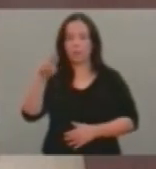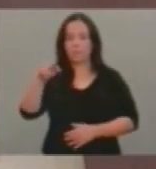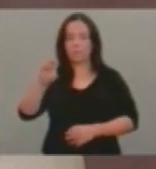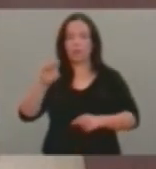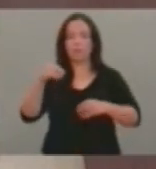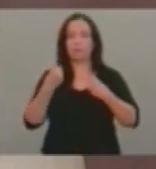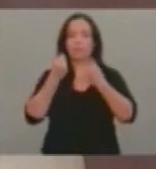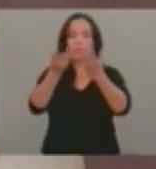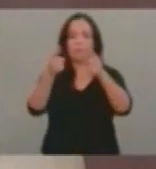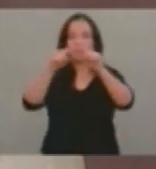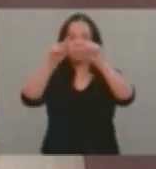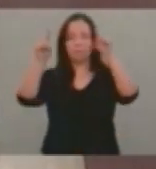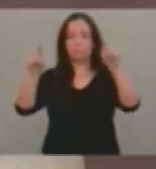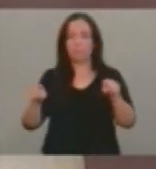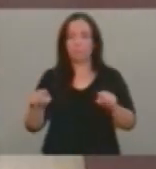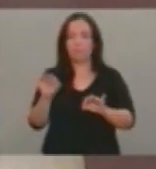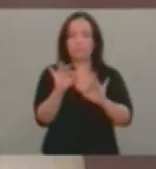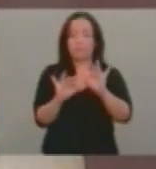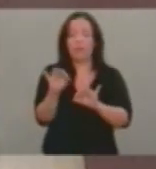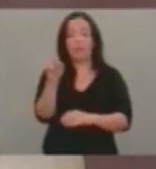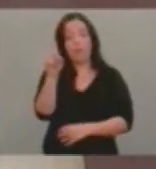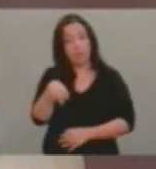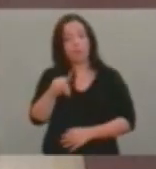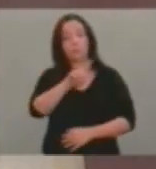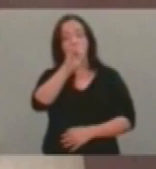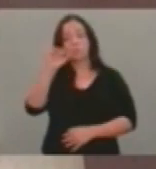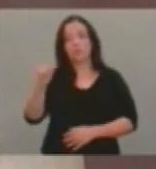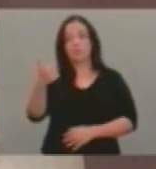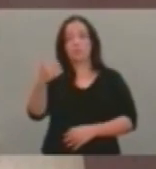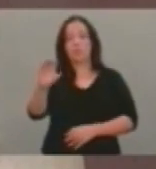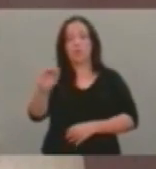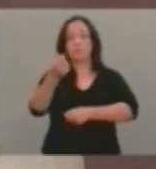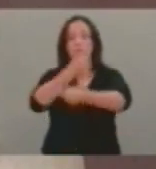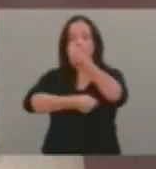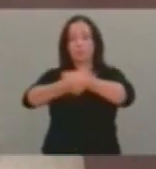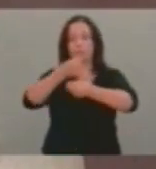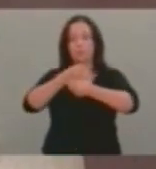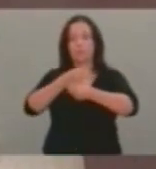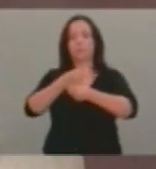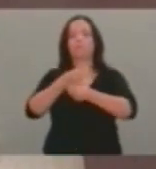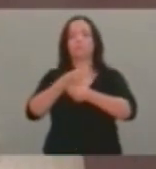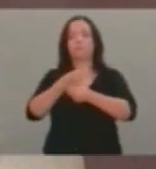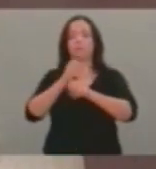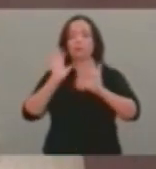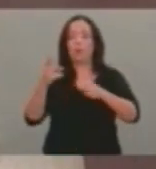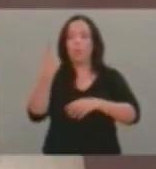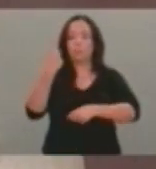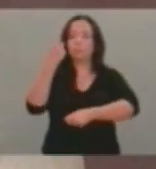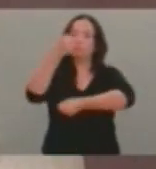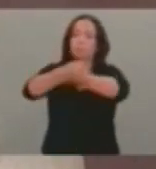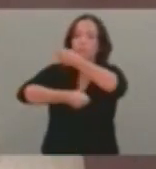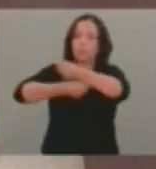de Cultura, 10 de março de 2015. Portanto, há um ano atrás.